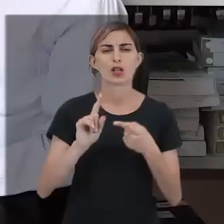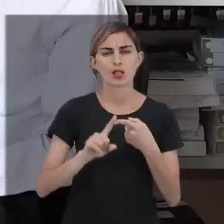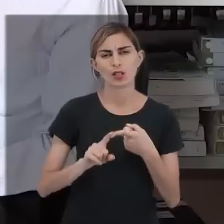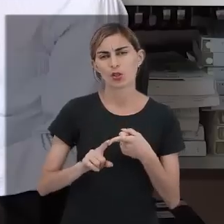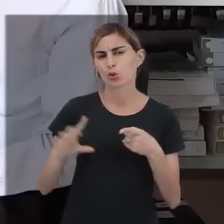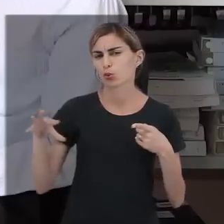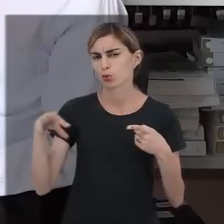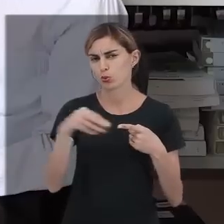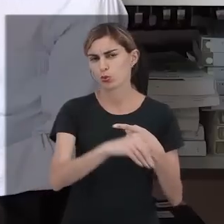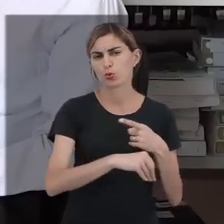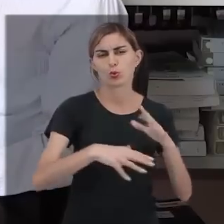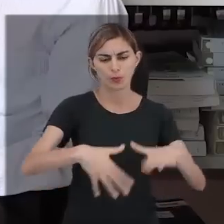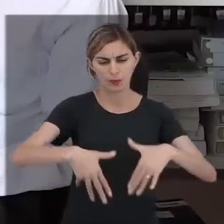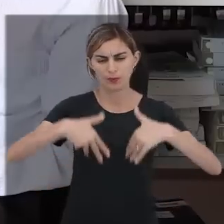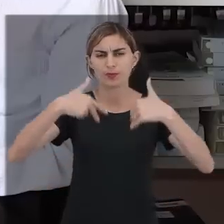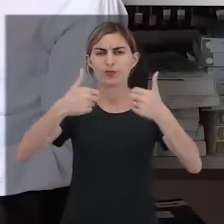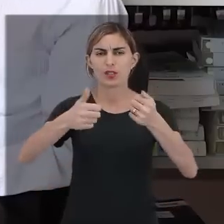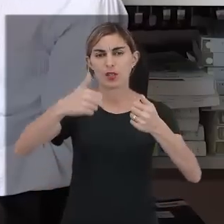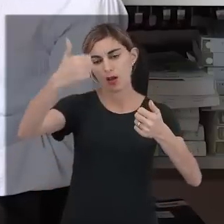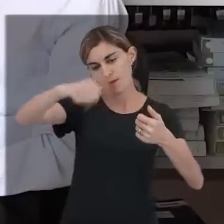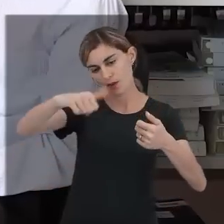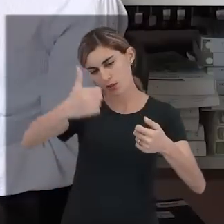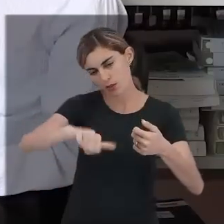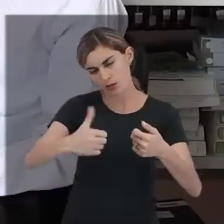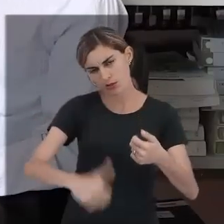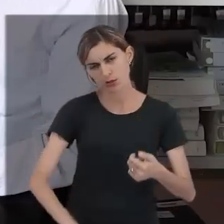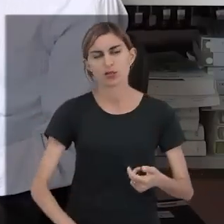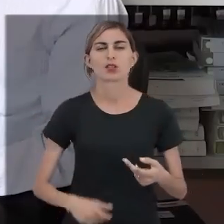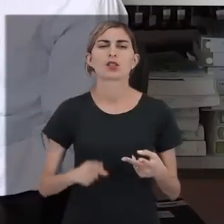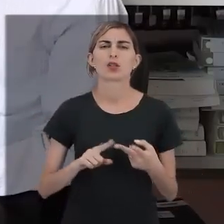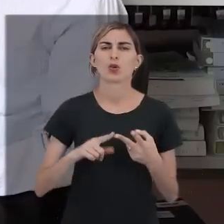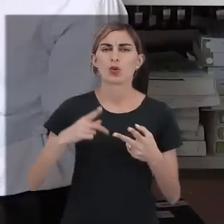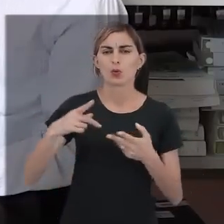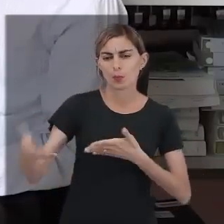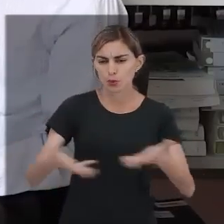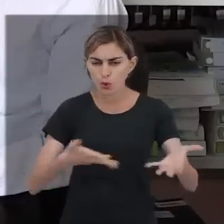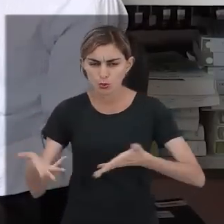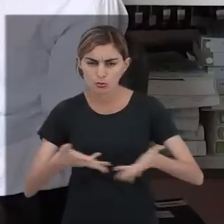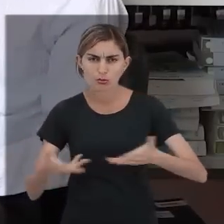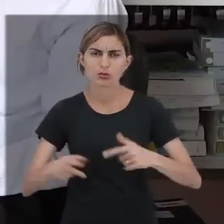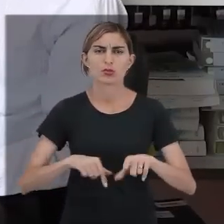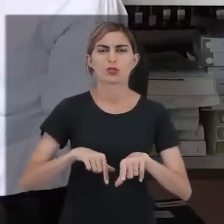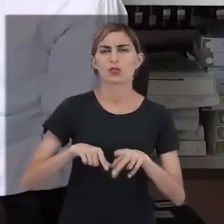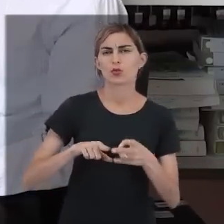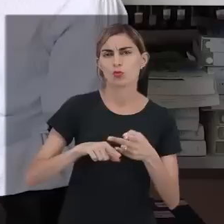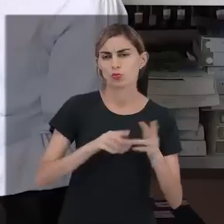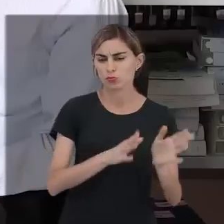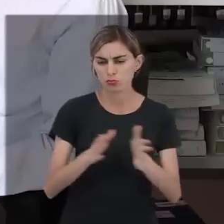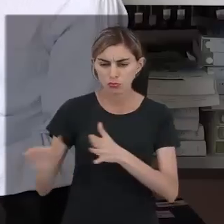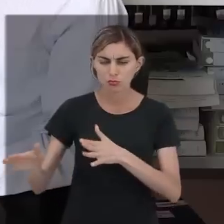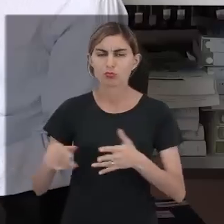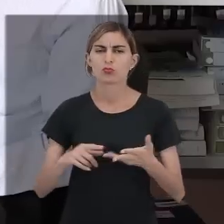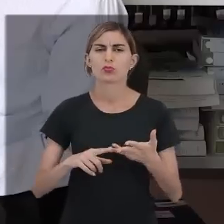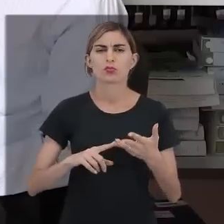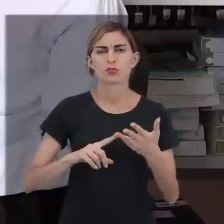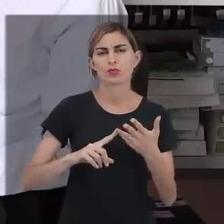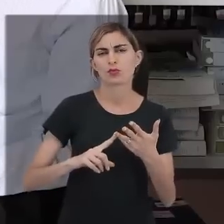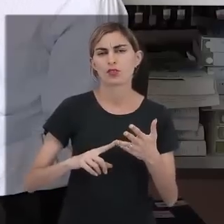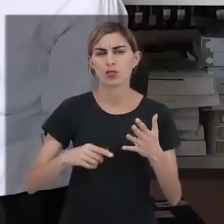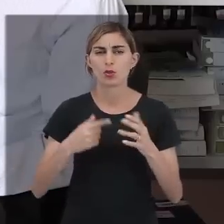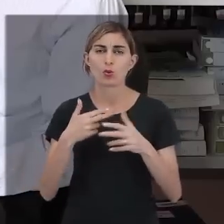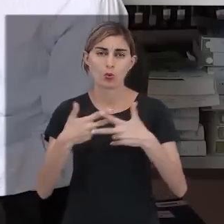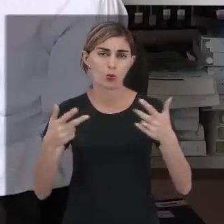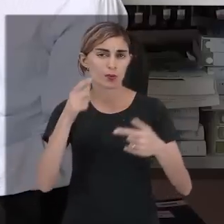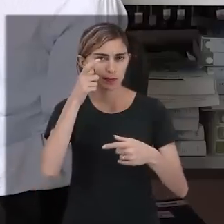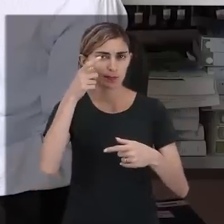Envolvem toda a parte de melhoria, avaliação, produção, realização do produto ou do serviço. E uma